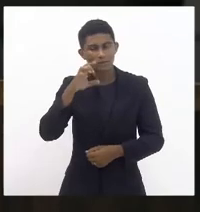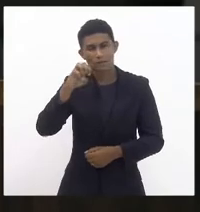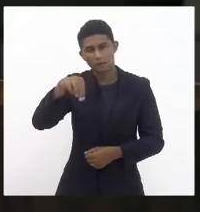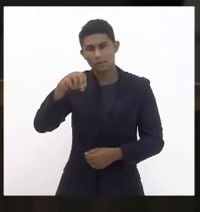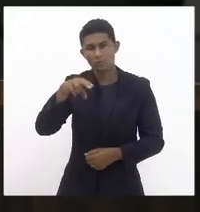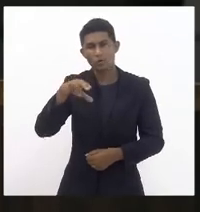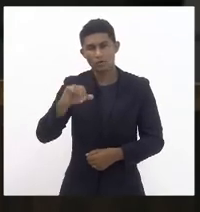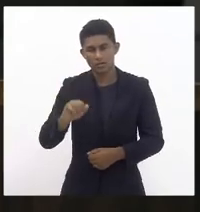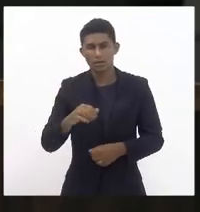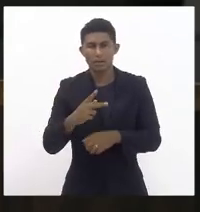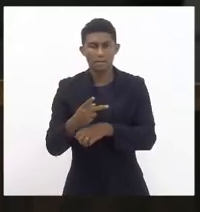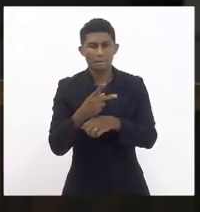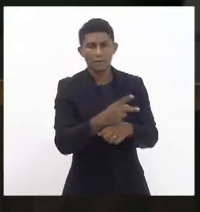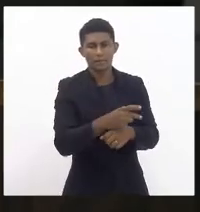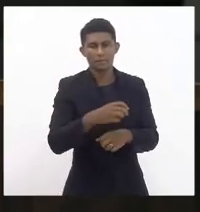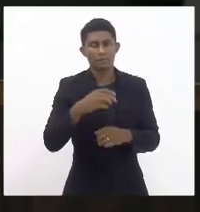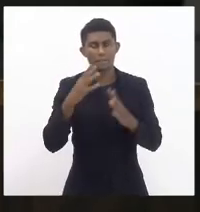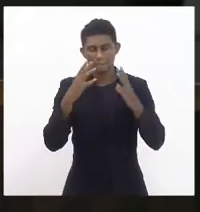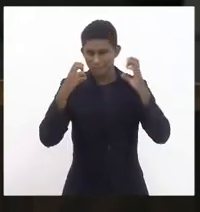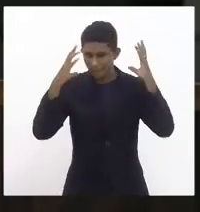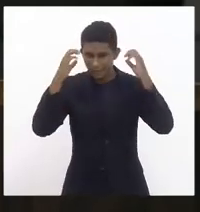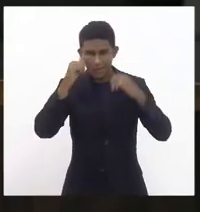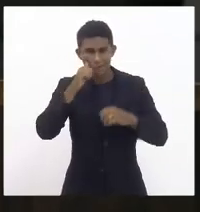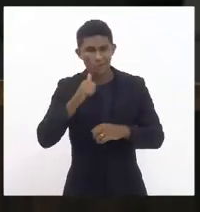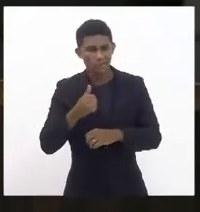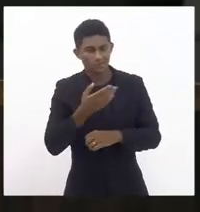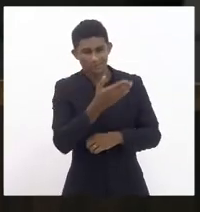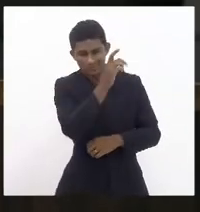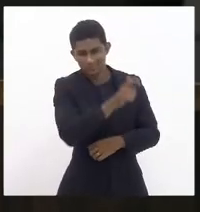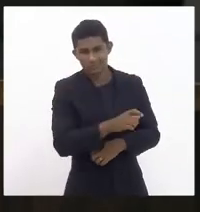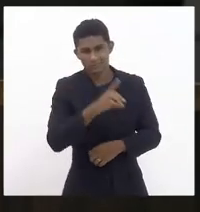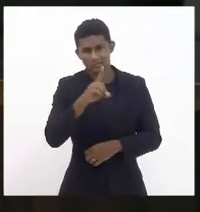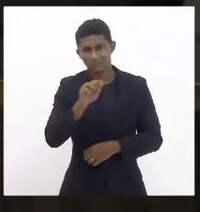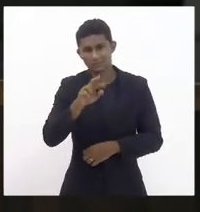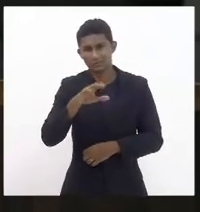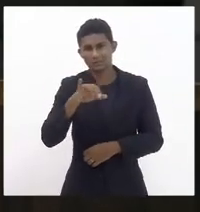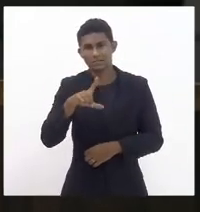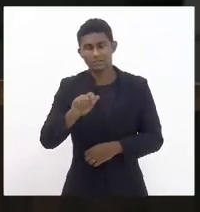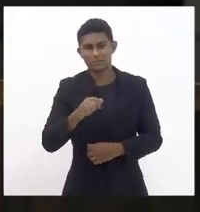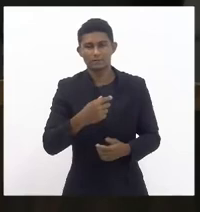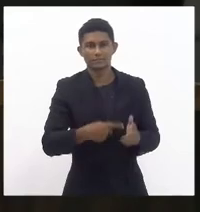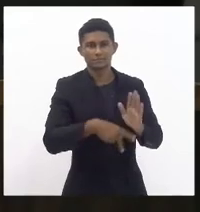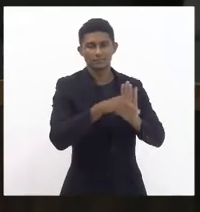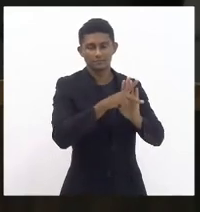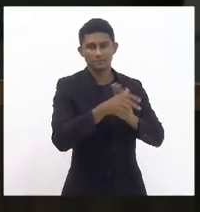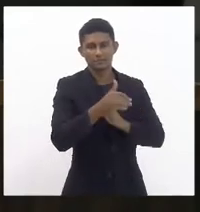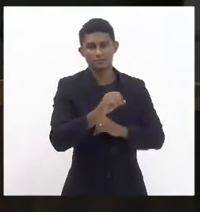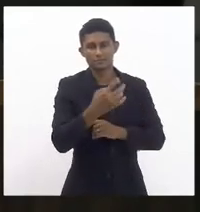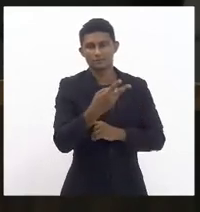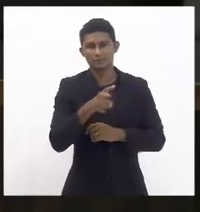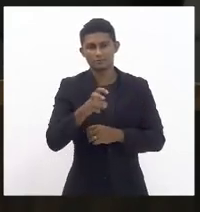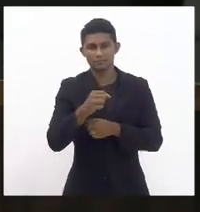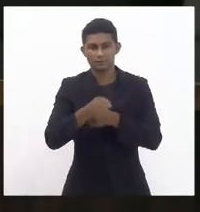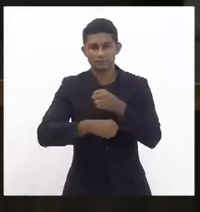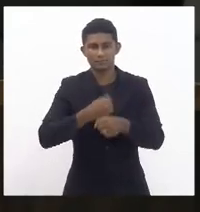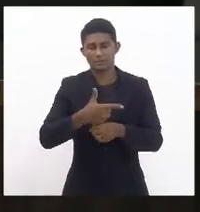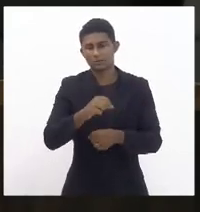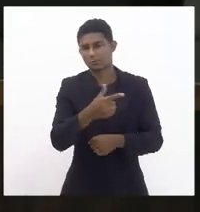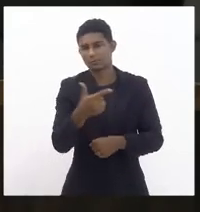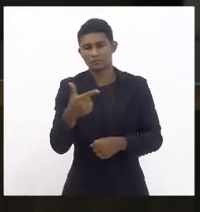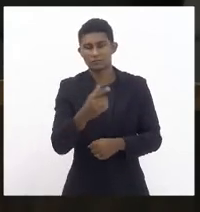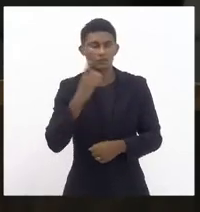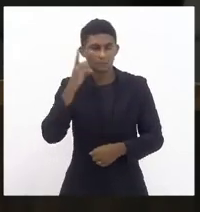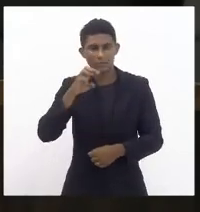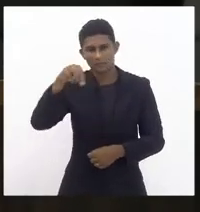primary ela EA da sicília Alves pode ser comissão de normas a gravidade mas os canela por resolução de 45 de 22 autoria